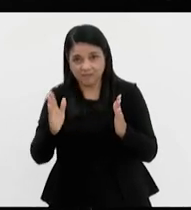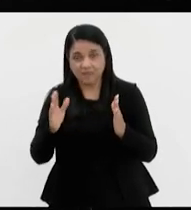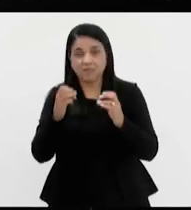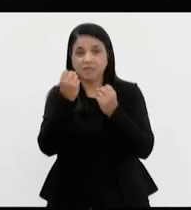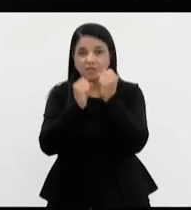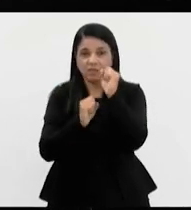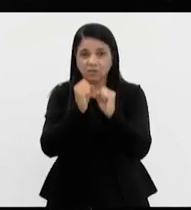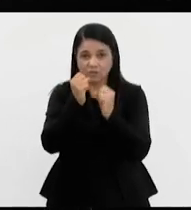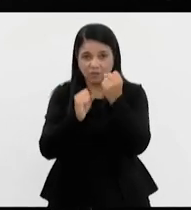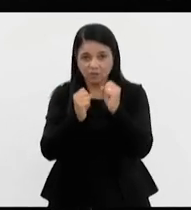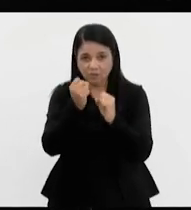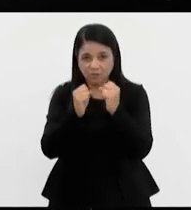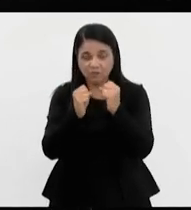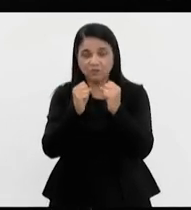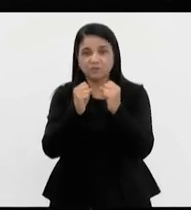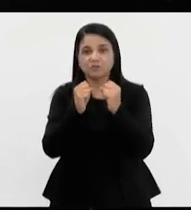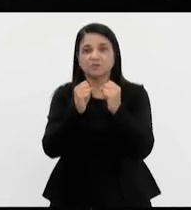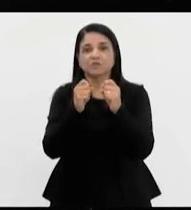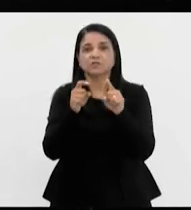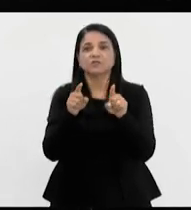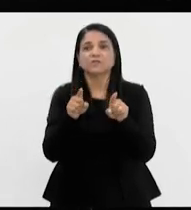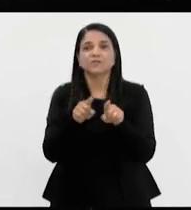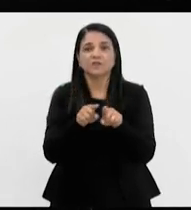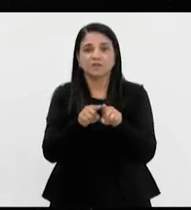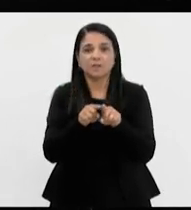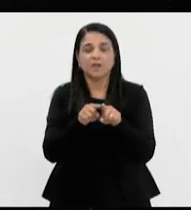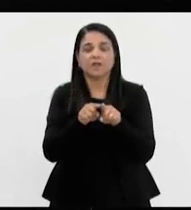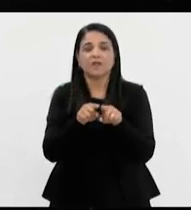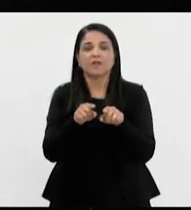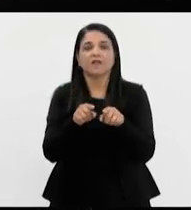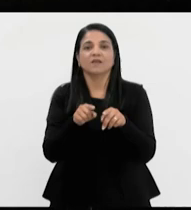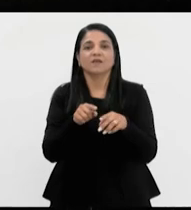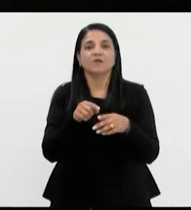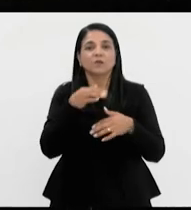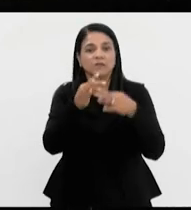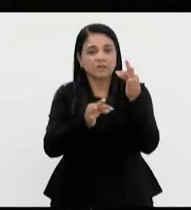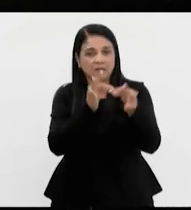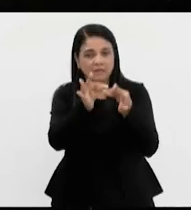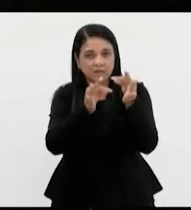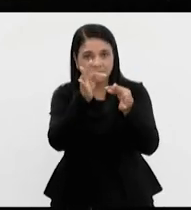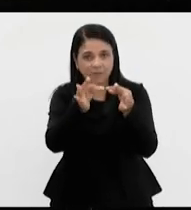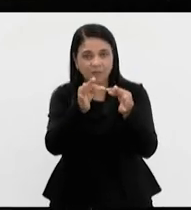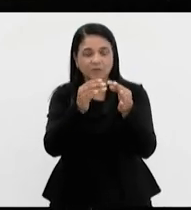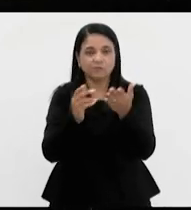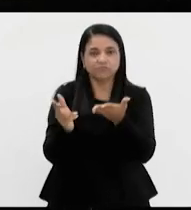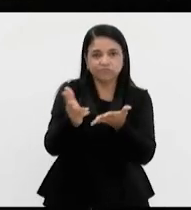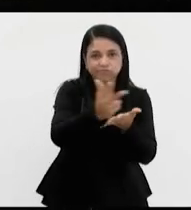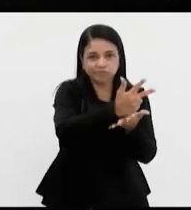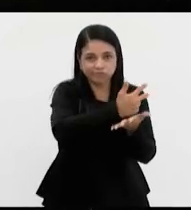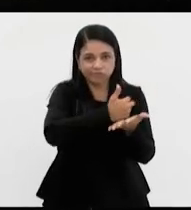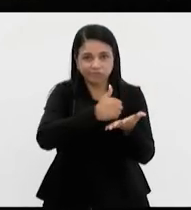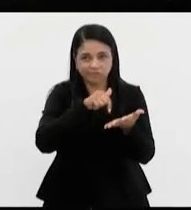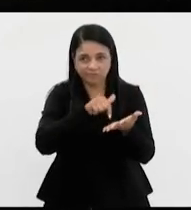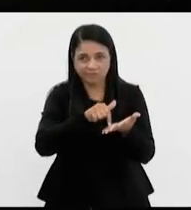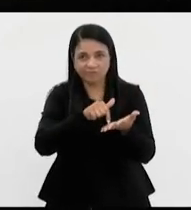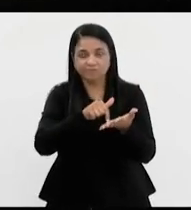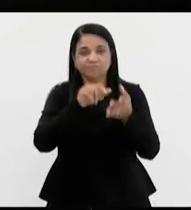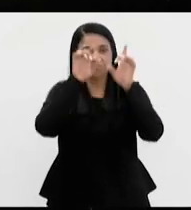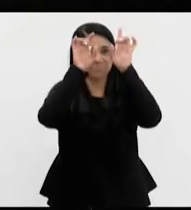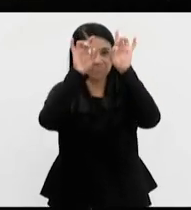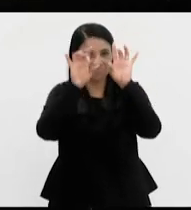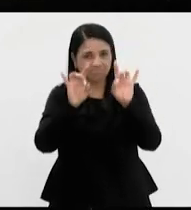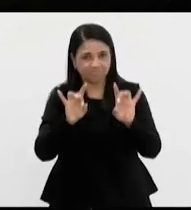e empresas do setor ótico, o segundo, o tratamento tributário específico, né,